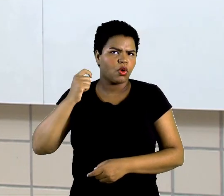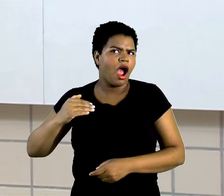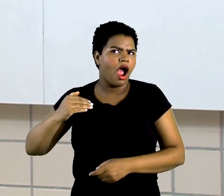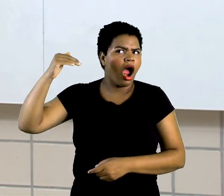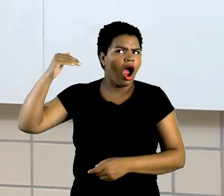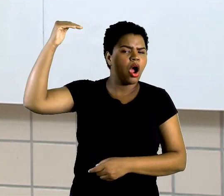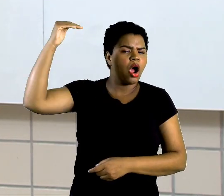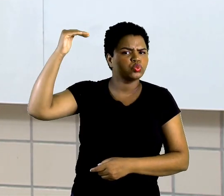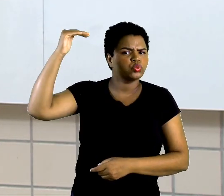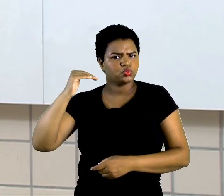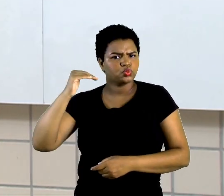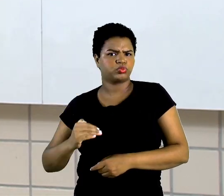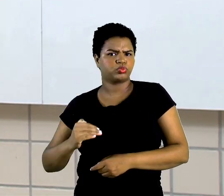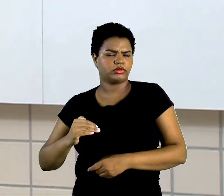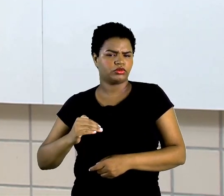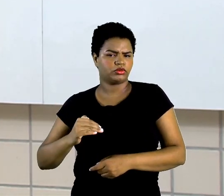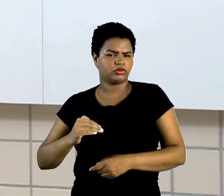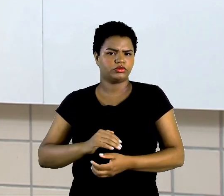som. A